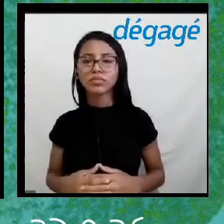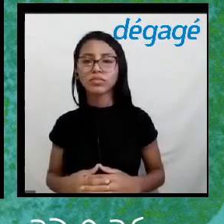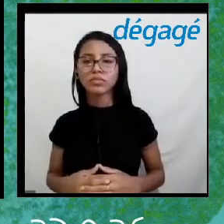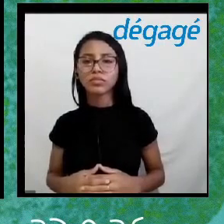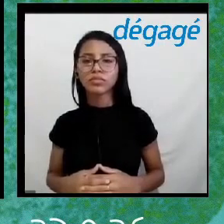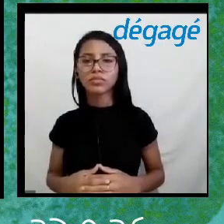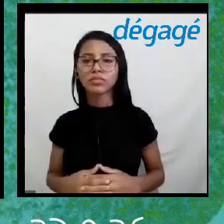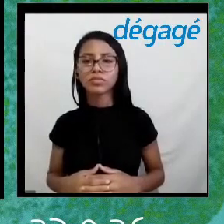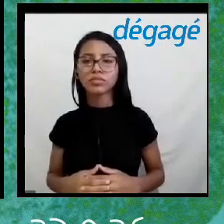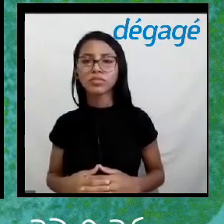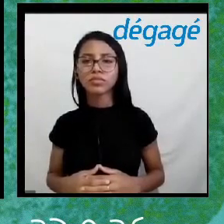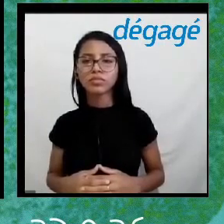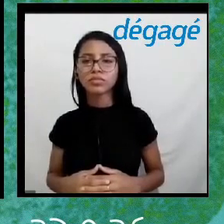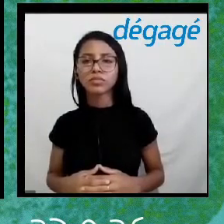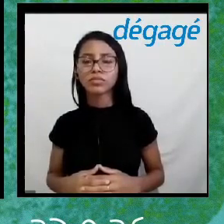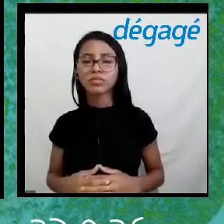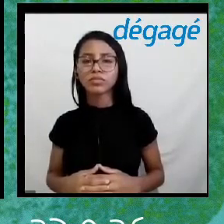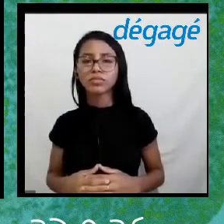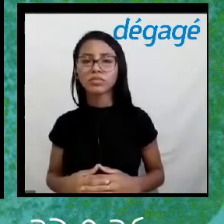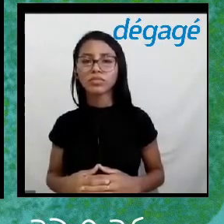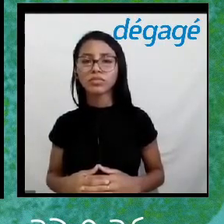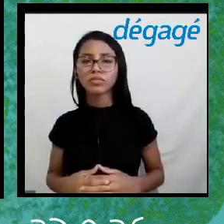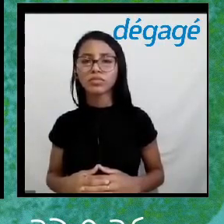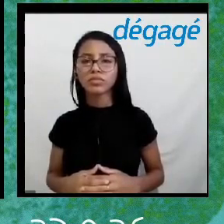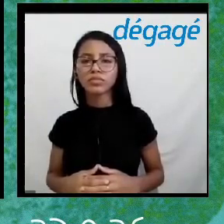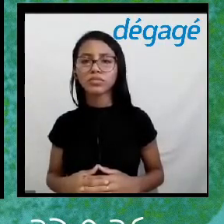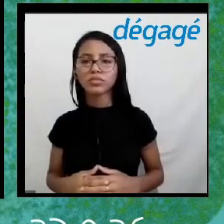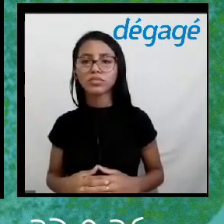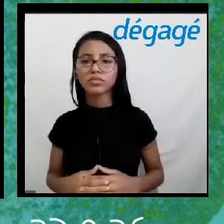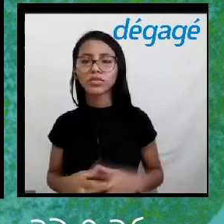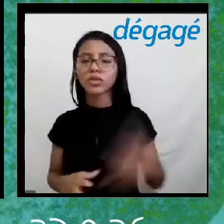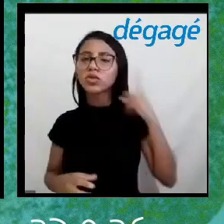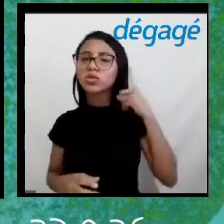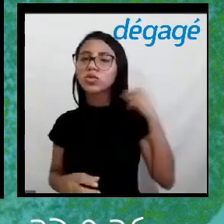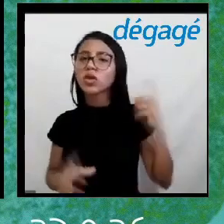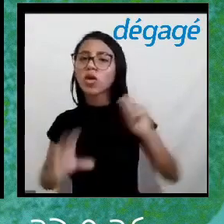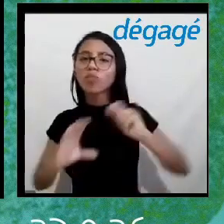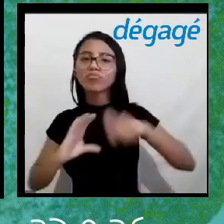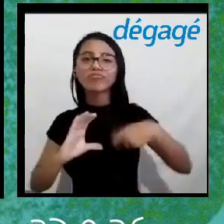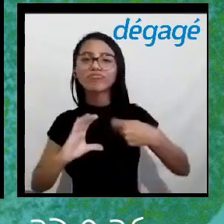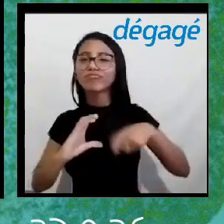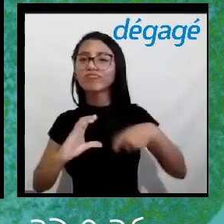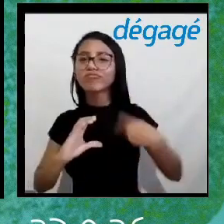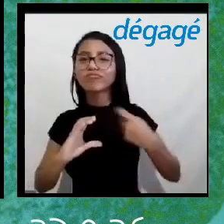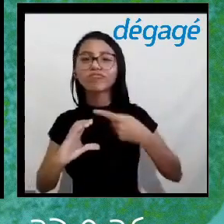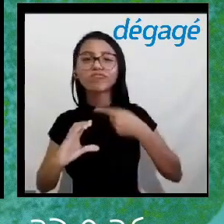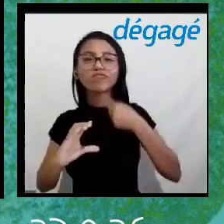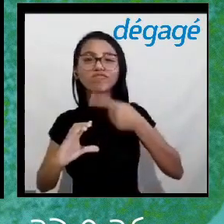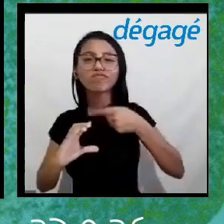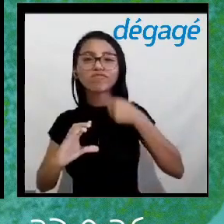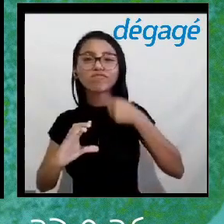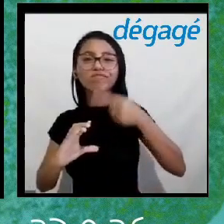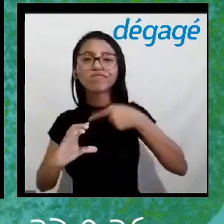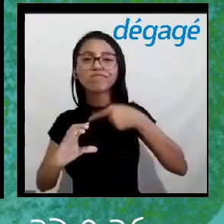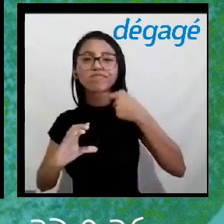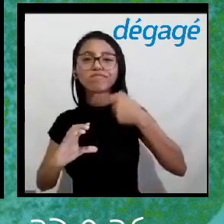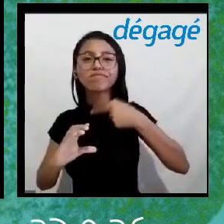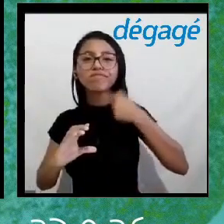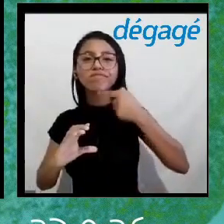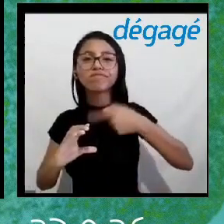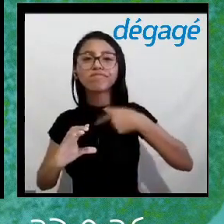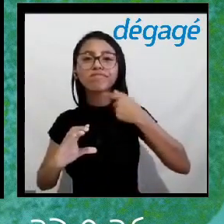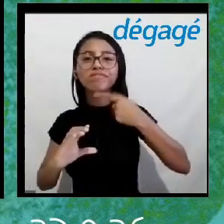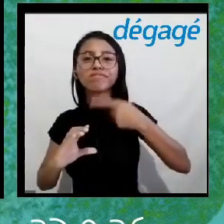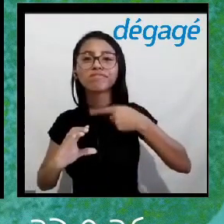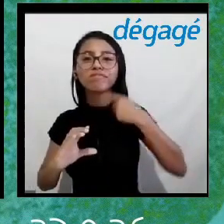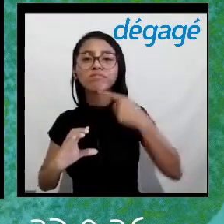Foi sem som, Fábio. Foi sem som, né? Foi sem o som. Quer porque foi colocado